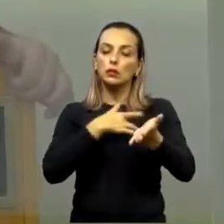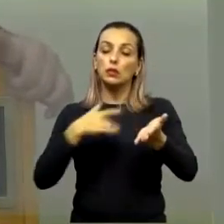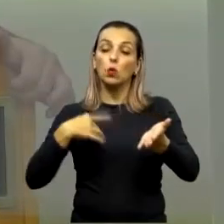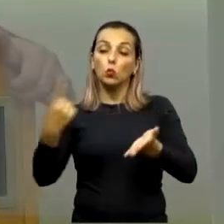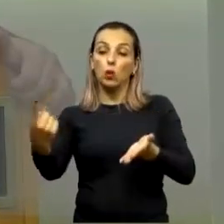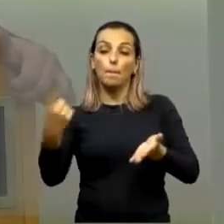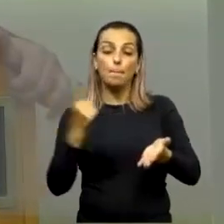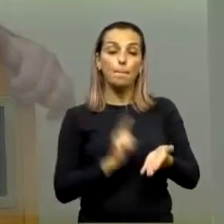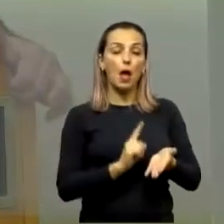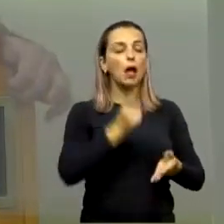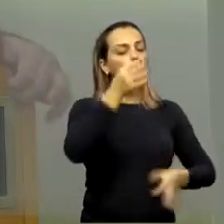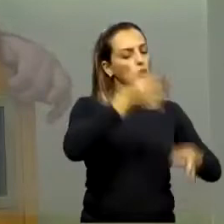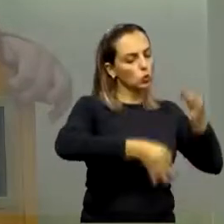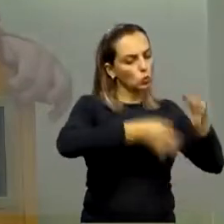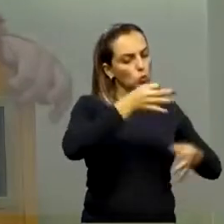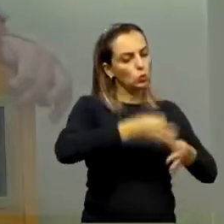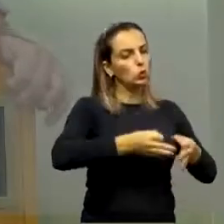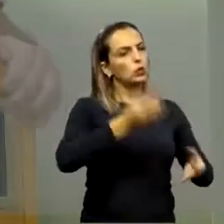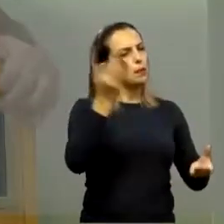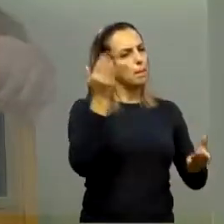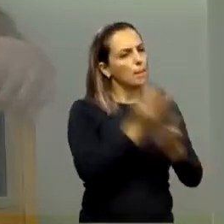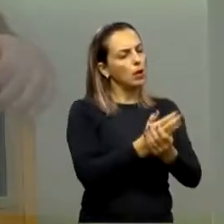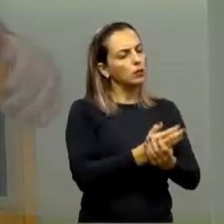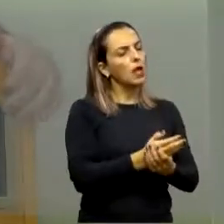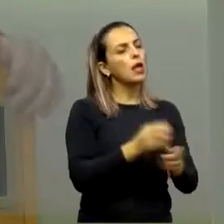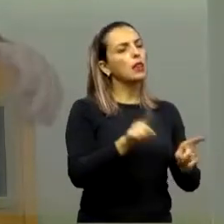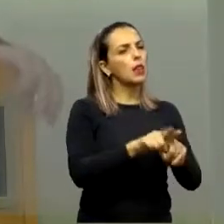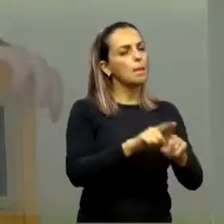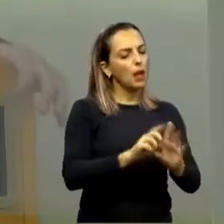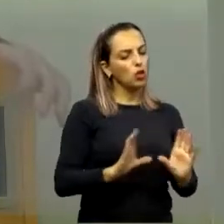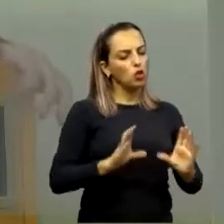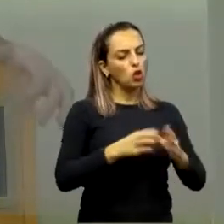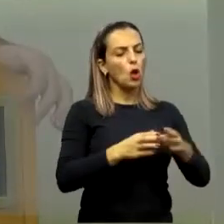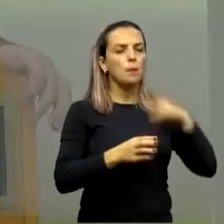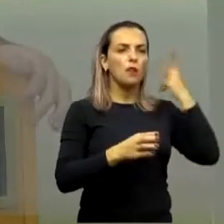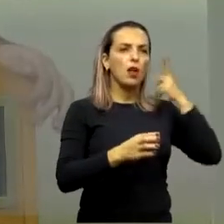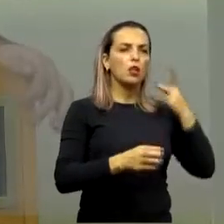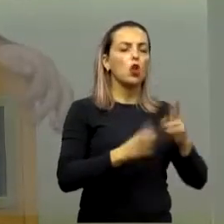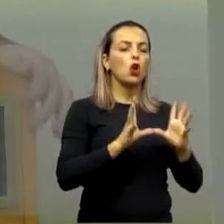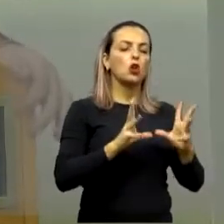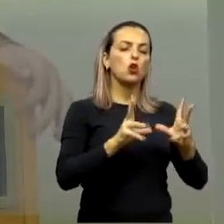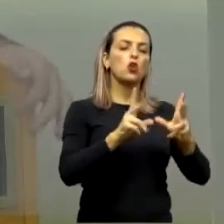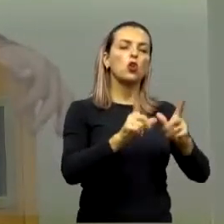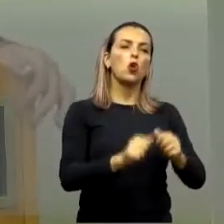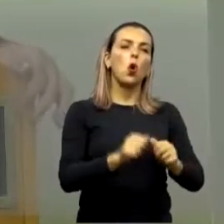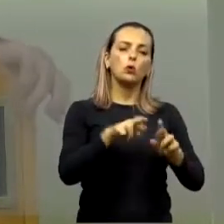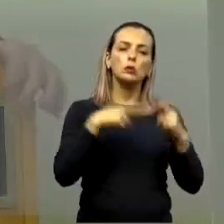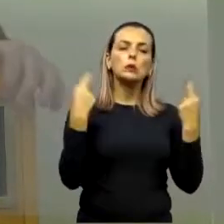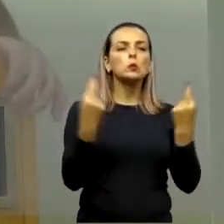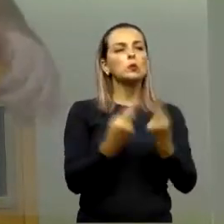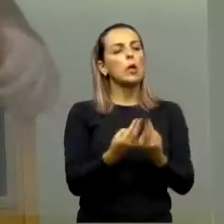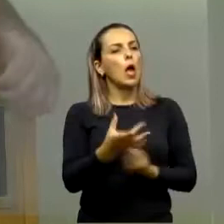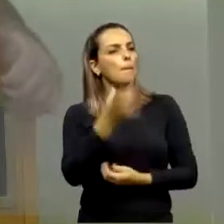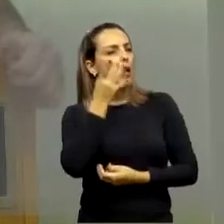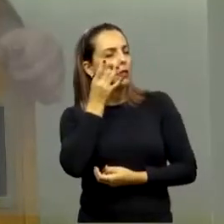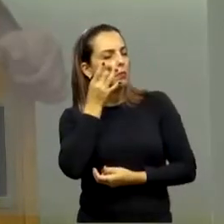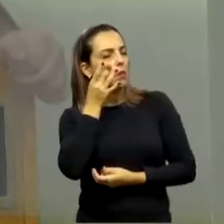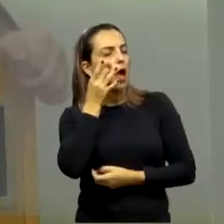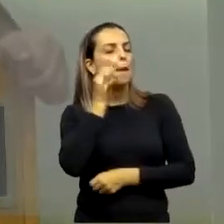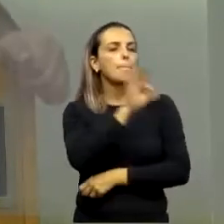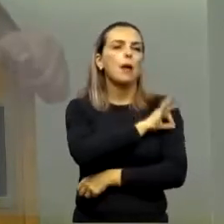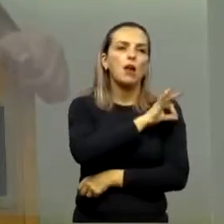de acionar justiça e aí se dispor junto com outros vereadores pau Landim esteve presente nas reuniões junto com prefeito